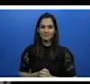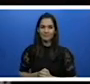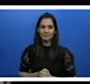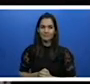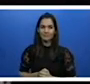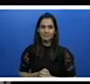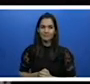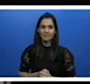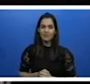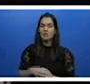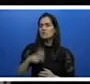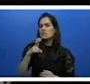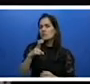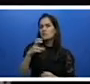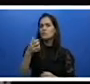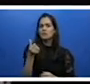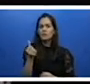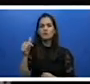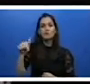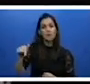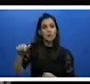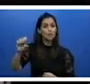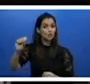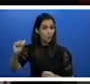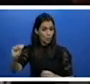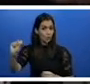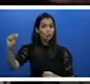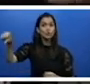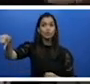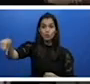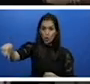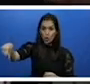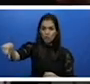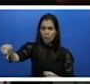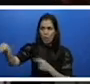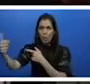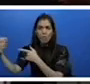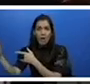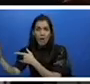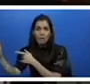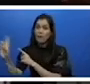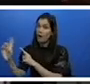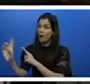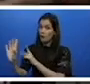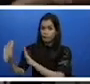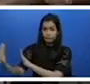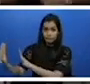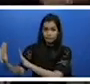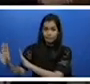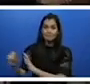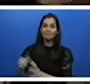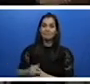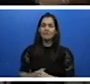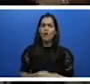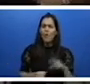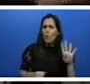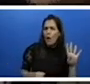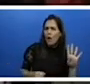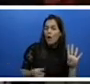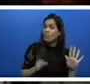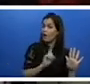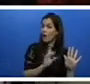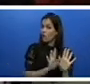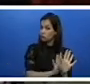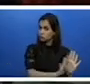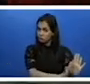O 5, o 6, o 7, o 8 e o 9. Não apareceu nem o 4, nem o 10. Qual número